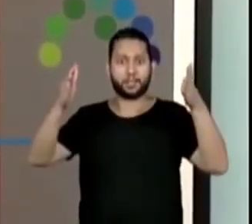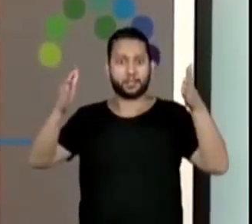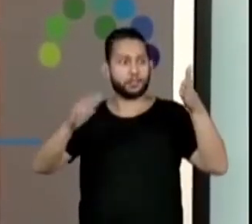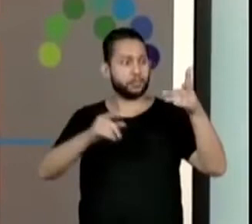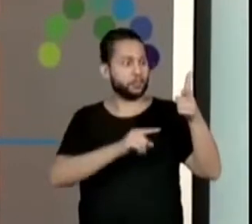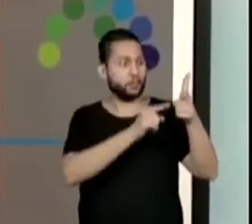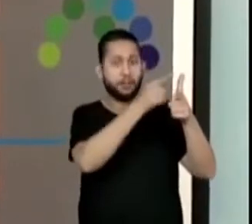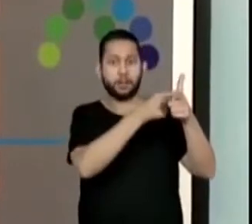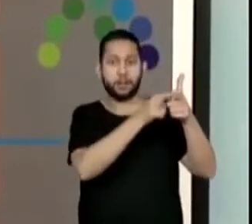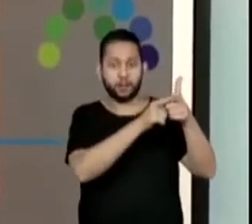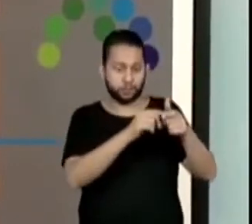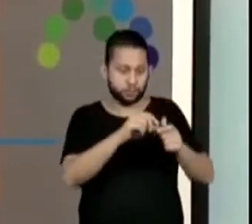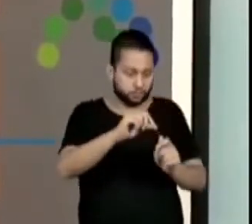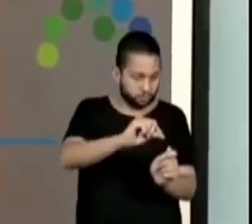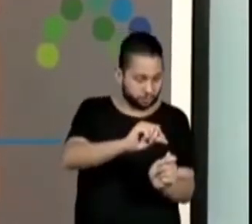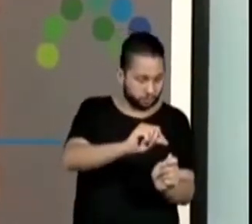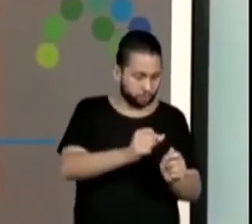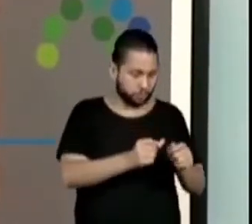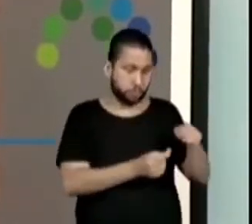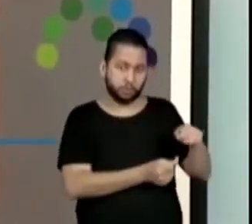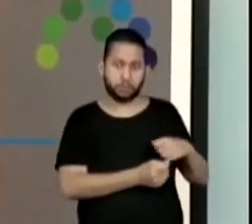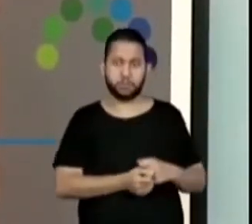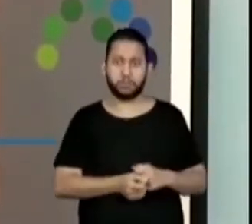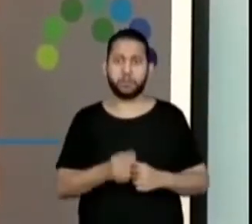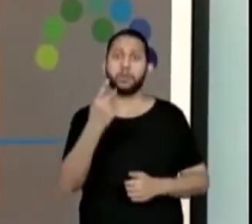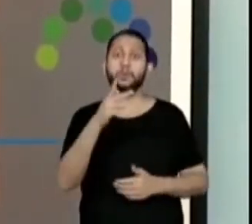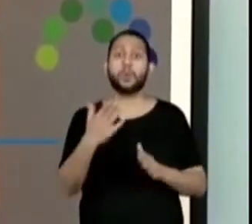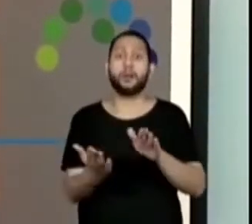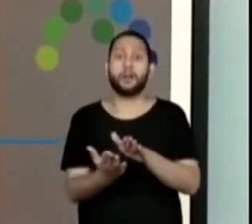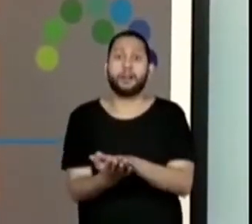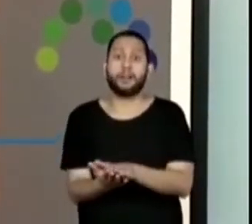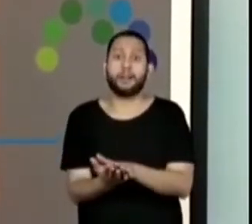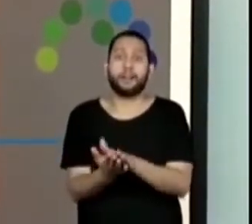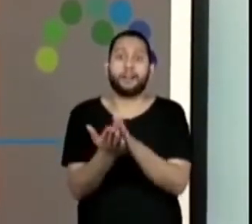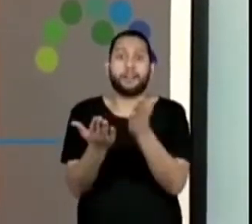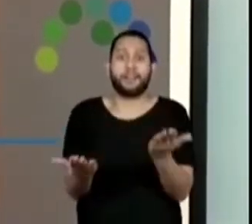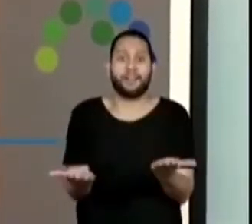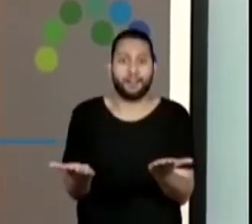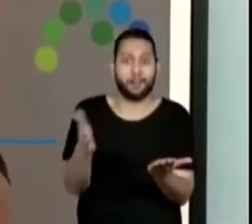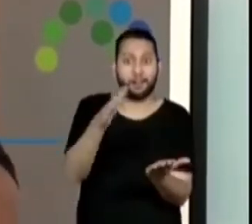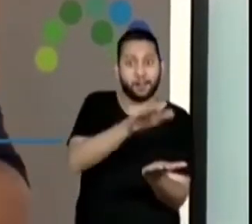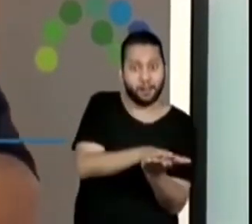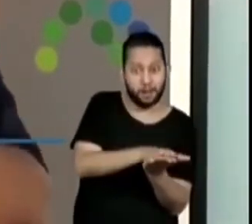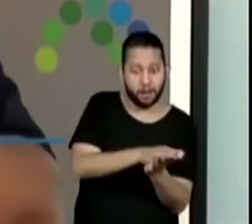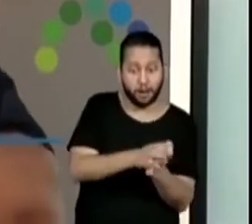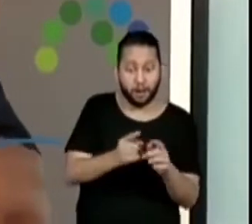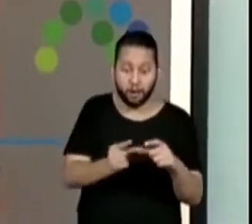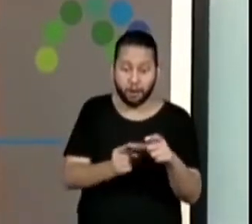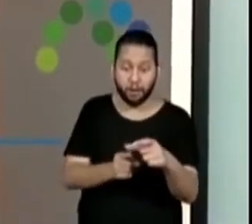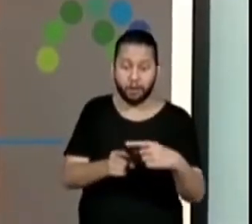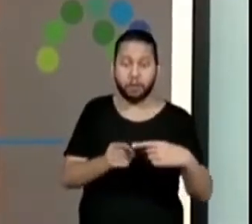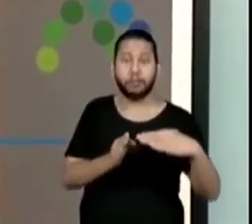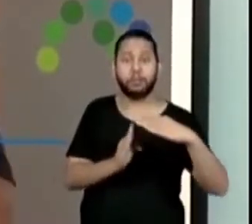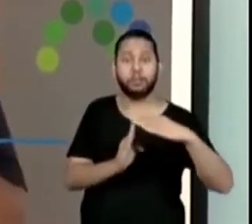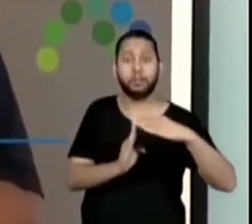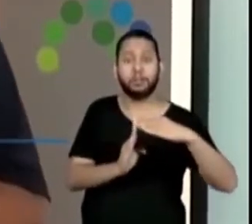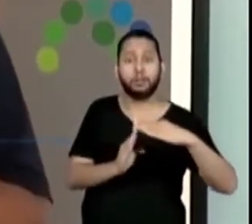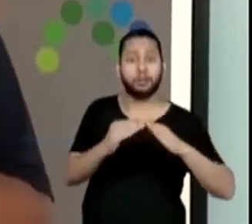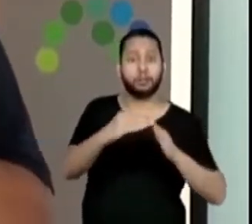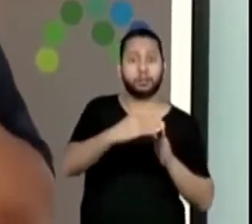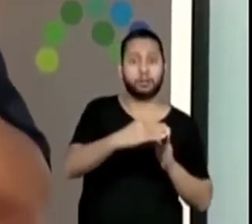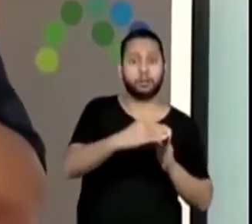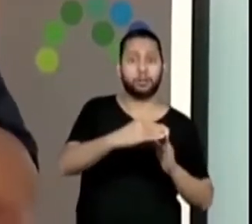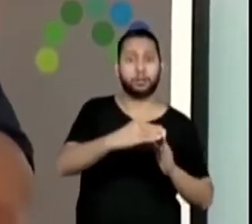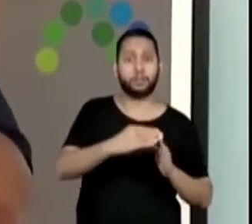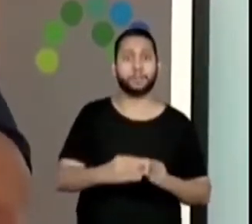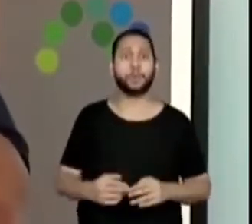folha do seu caderno, se você olhar o cantinho aqui, ó, é um ângulo reto também, tá bem? Um ângulo de 90 graus. Essa